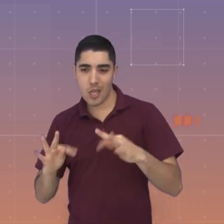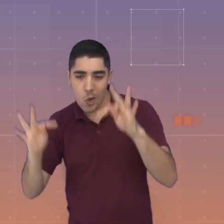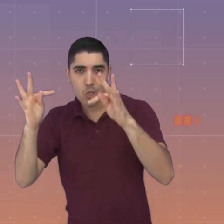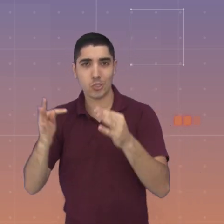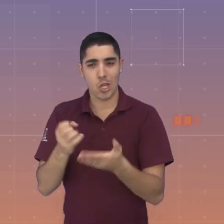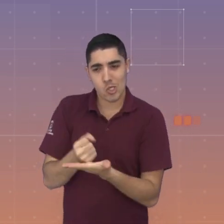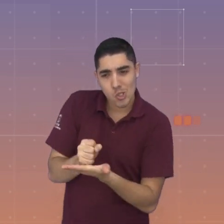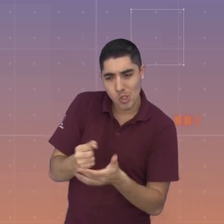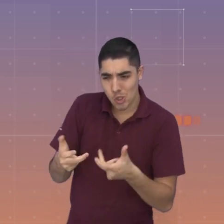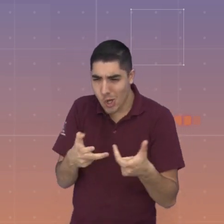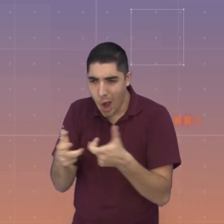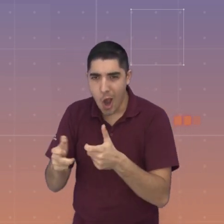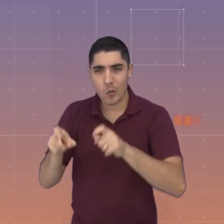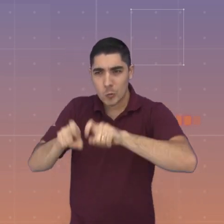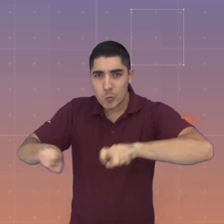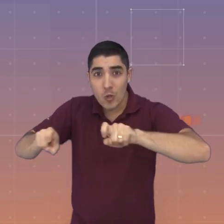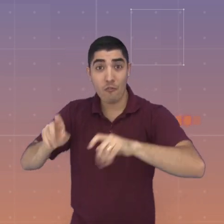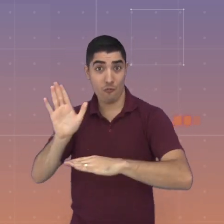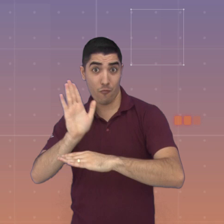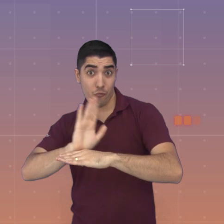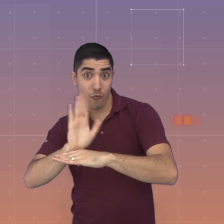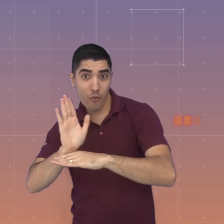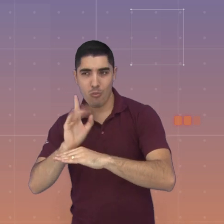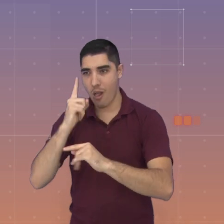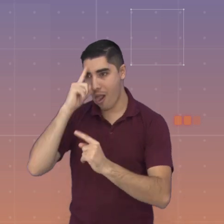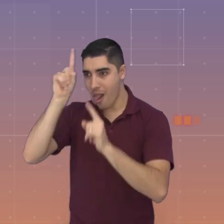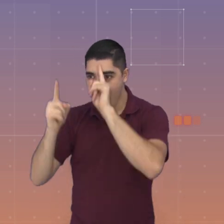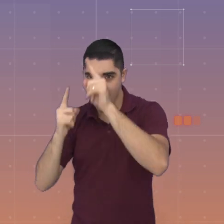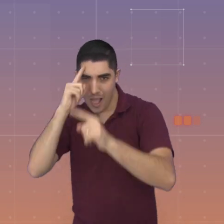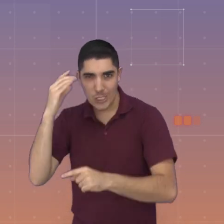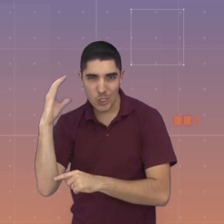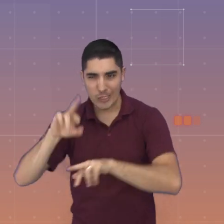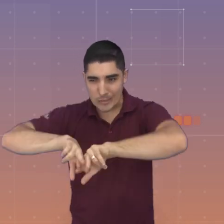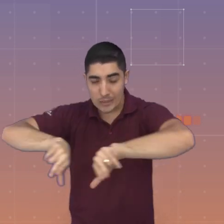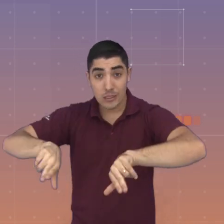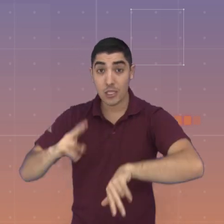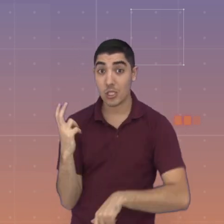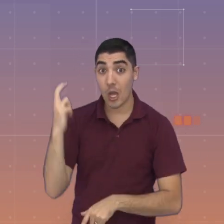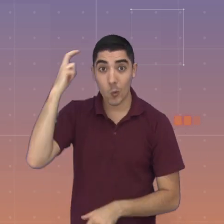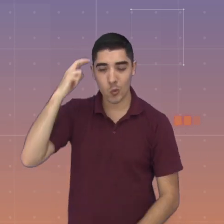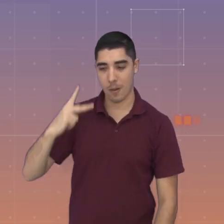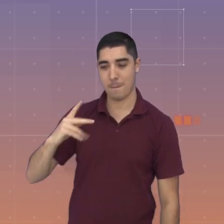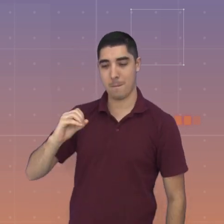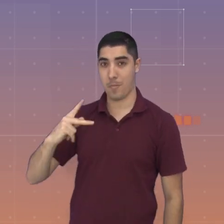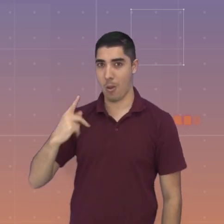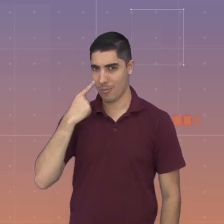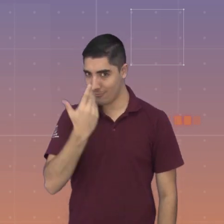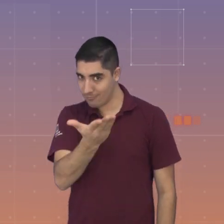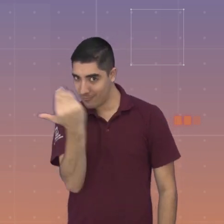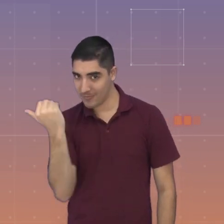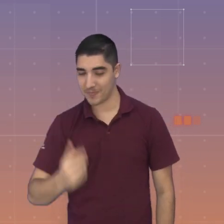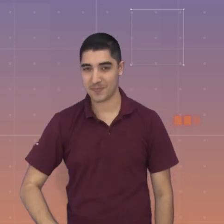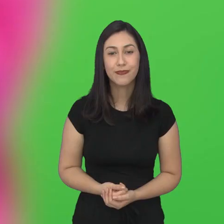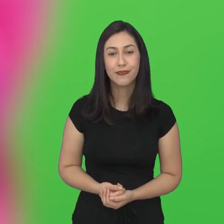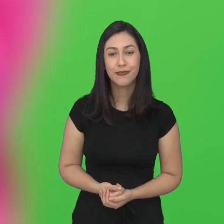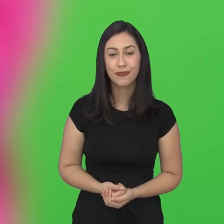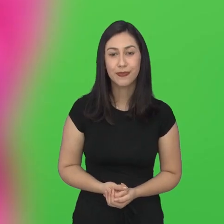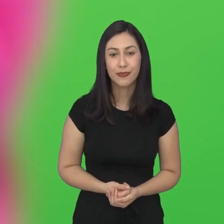interessam por tecnologia, jogos eletrônicos, filmes de ficção científica e também a cultura pop em geral. Olha